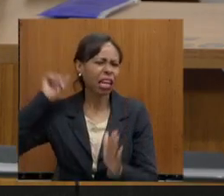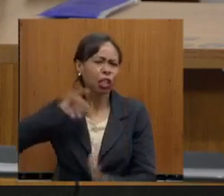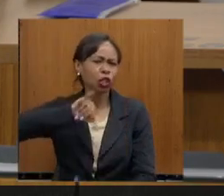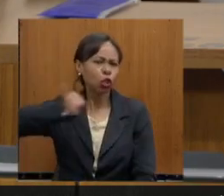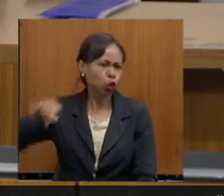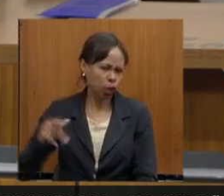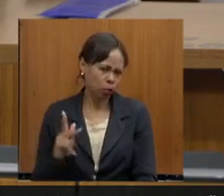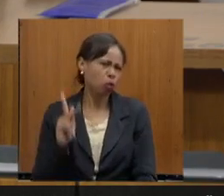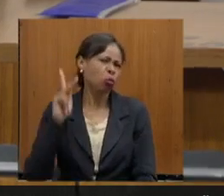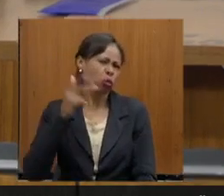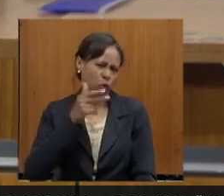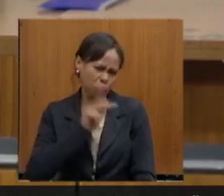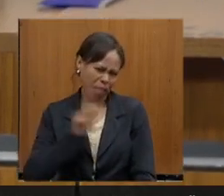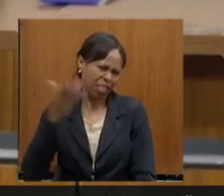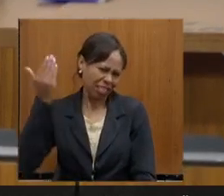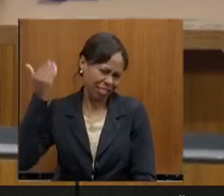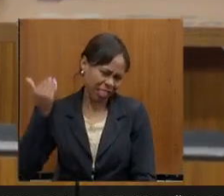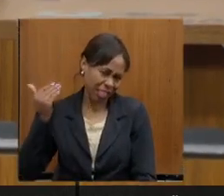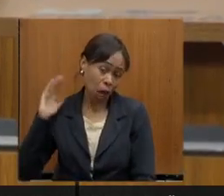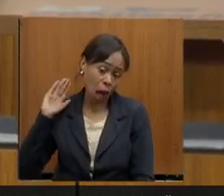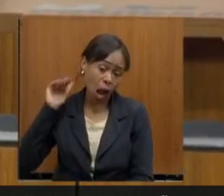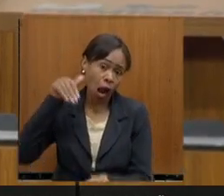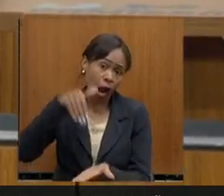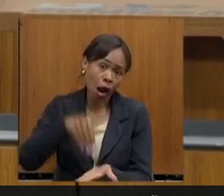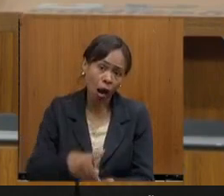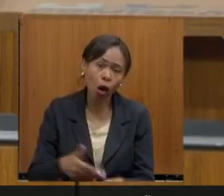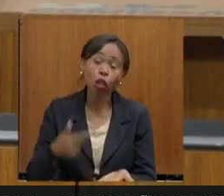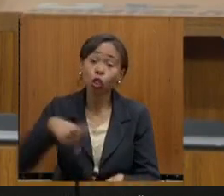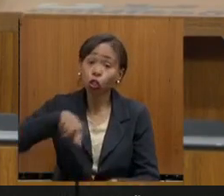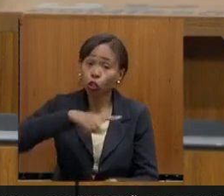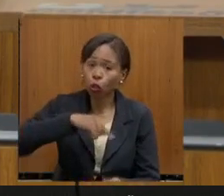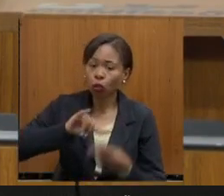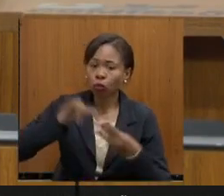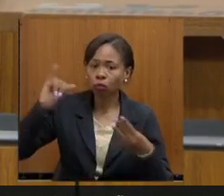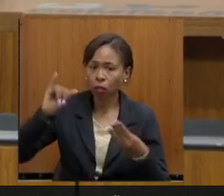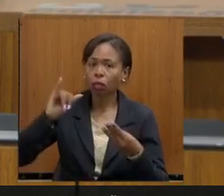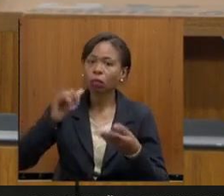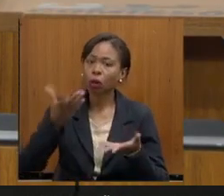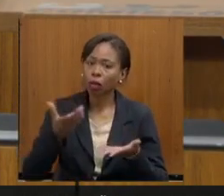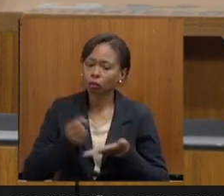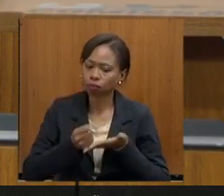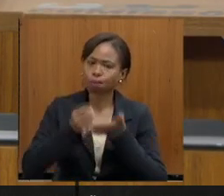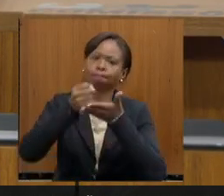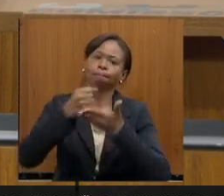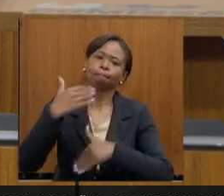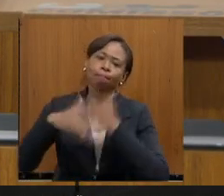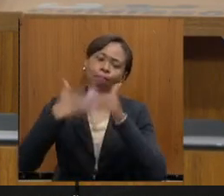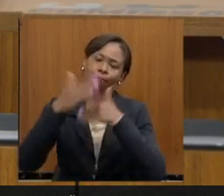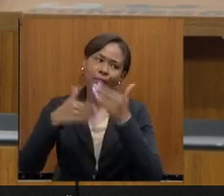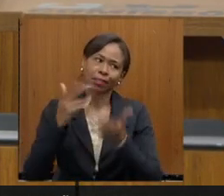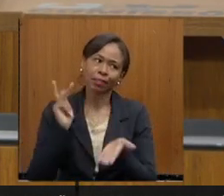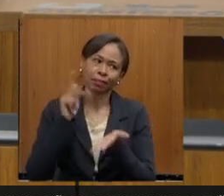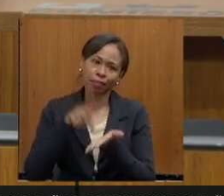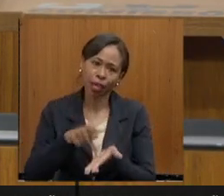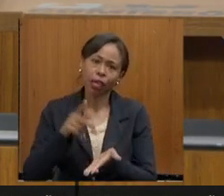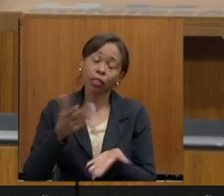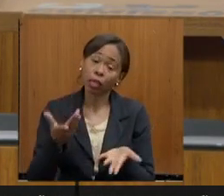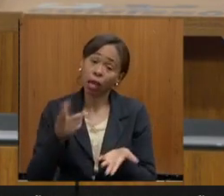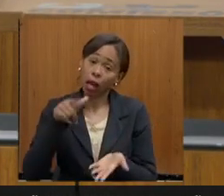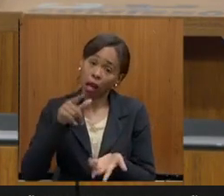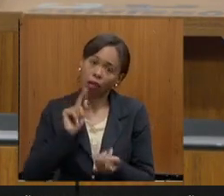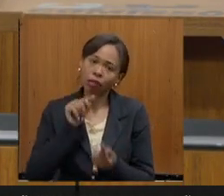realmente possa ser um indutor do desenvolvimento e é o que a gente tem buscado como grande